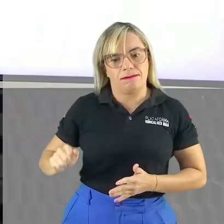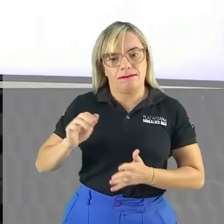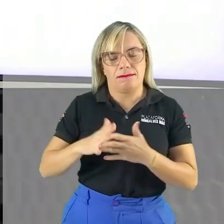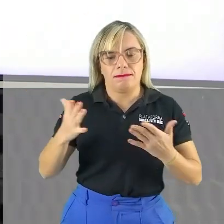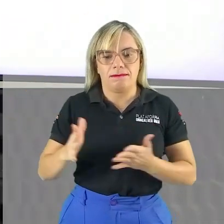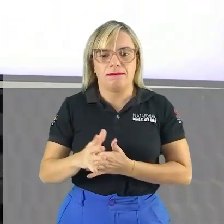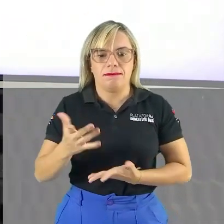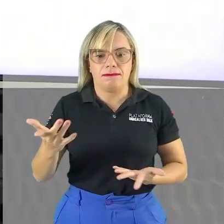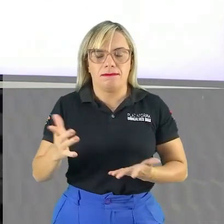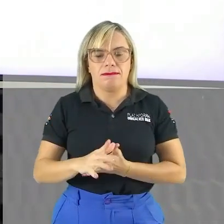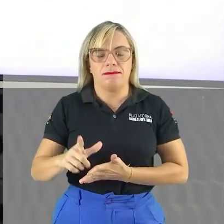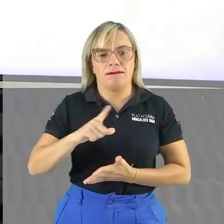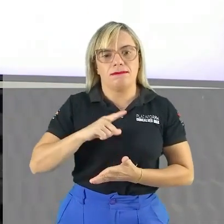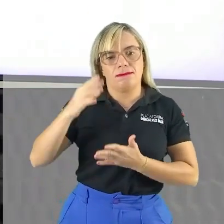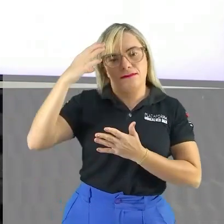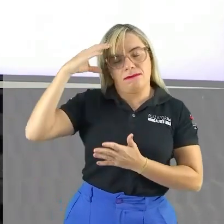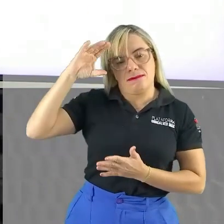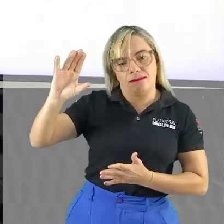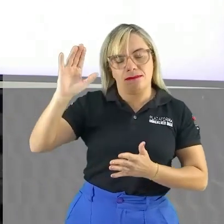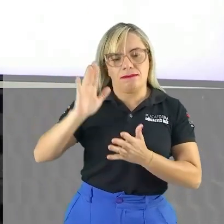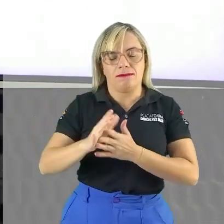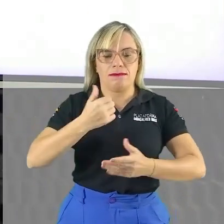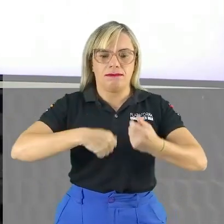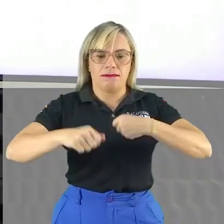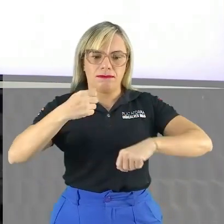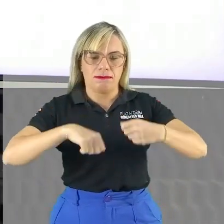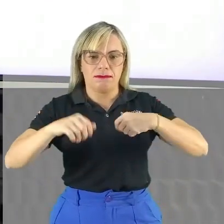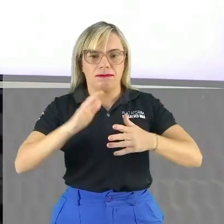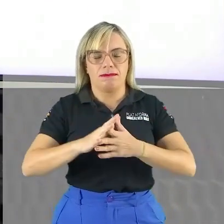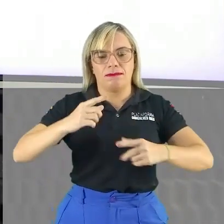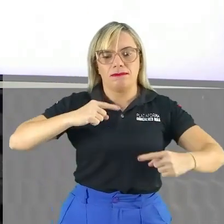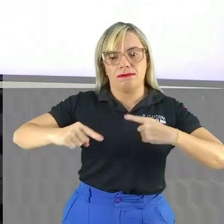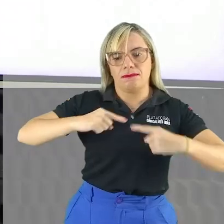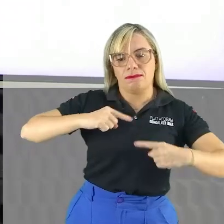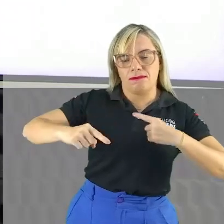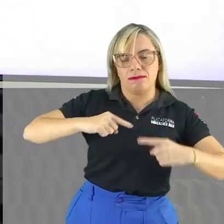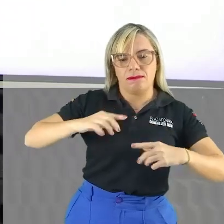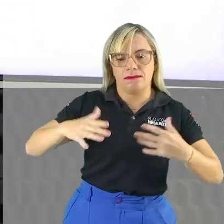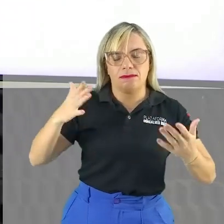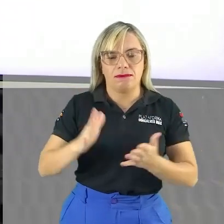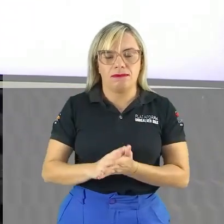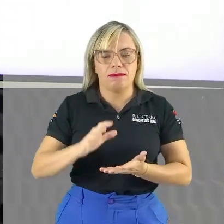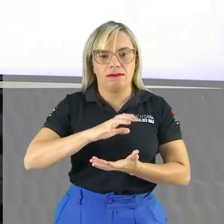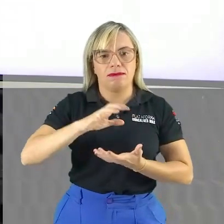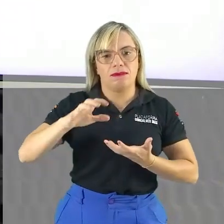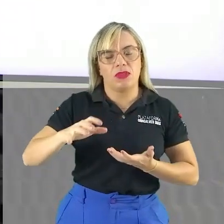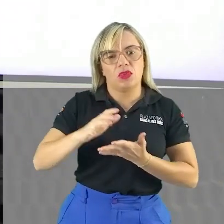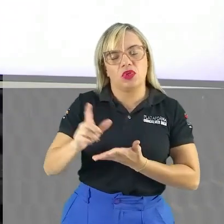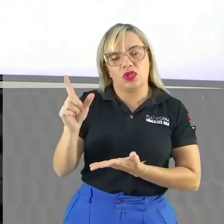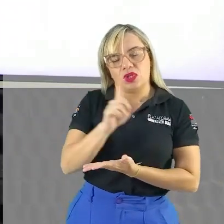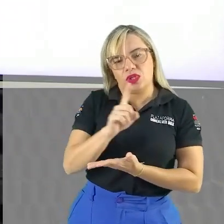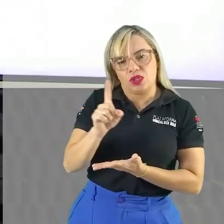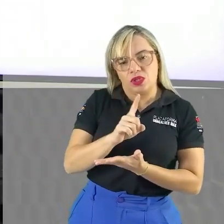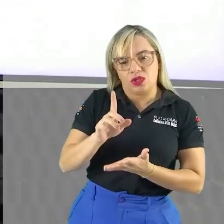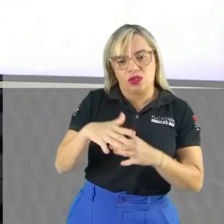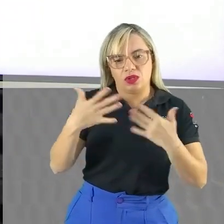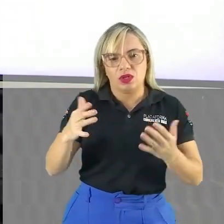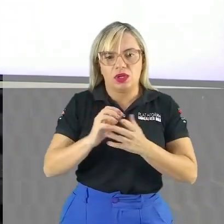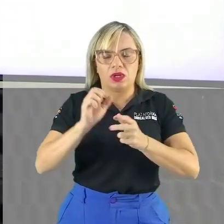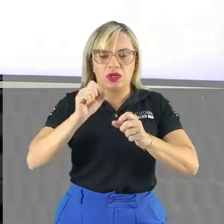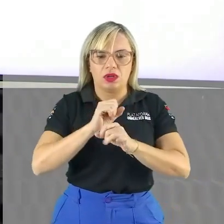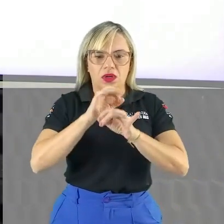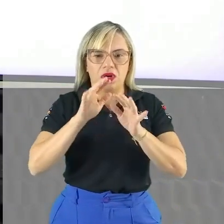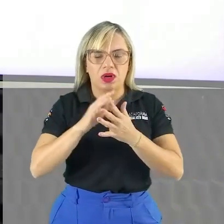África que tem cultura, economia, vida política. É um continente que não estava,